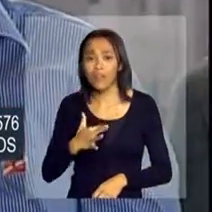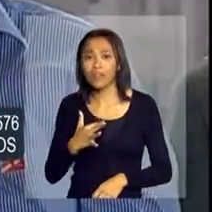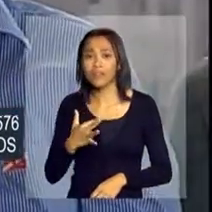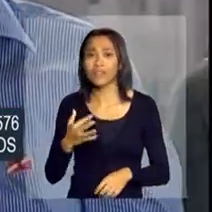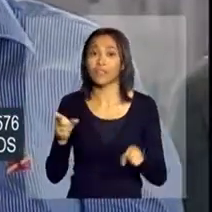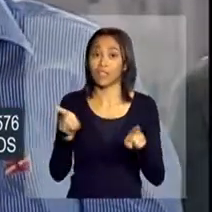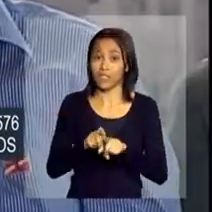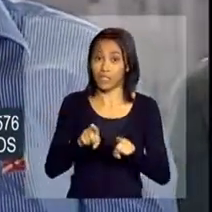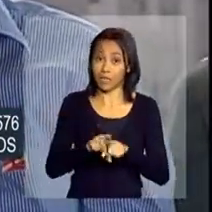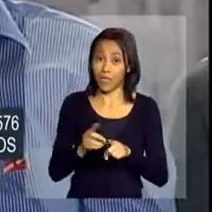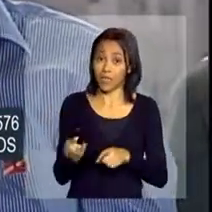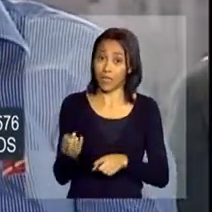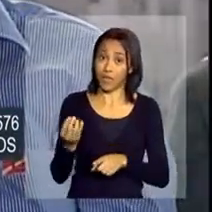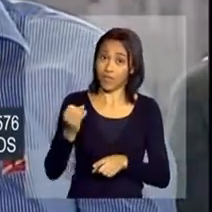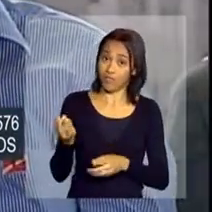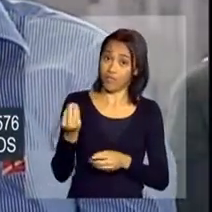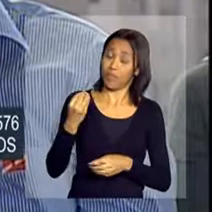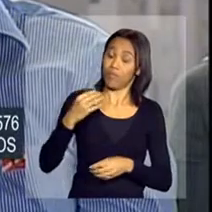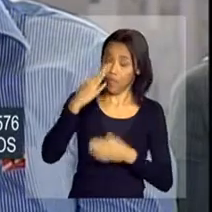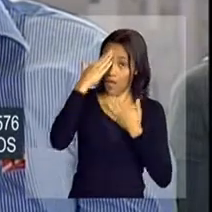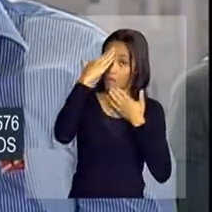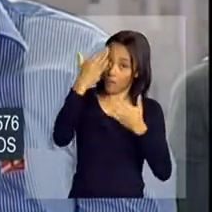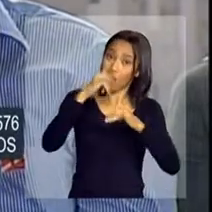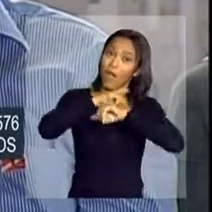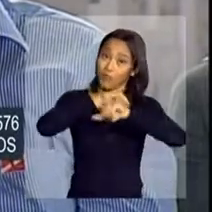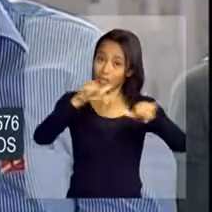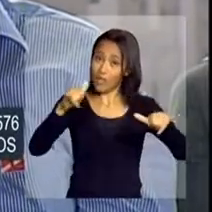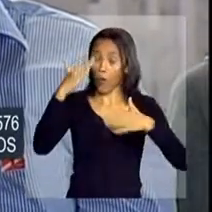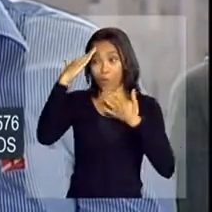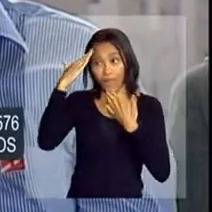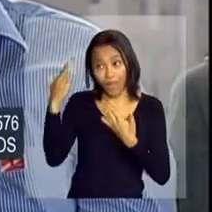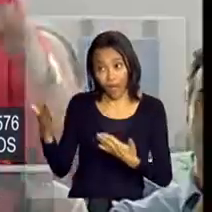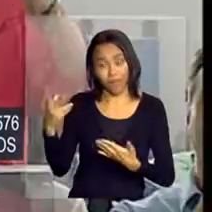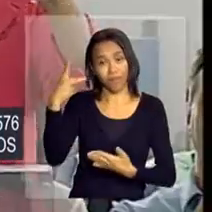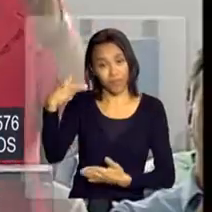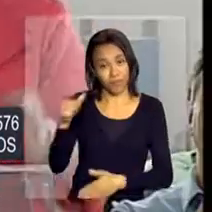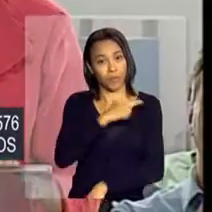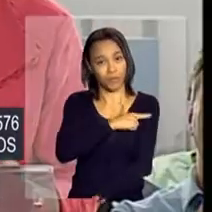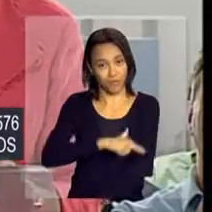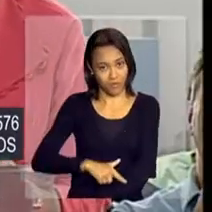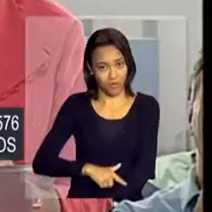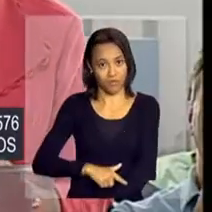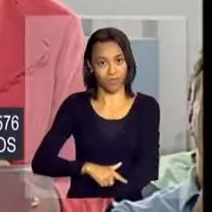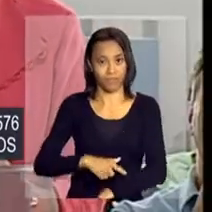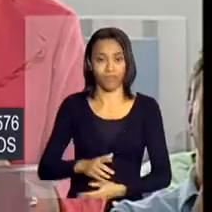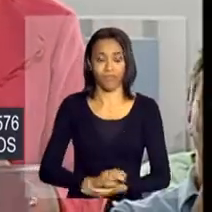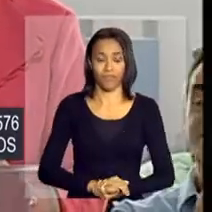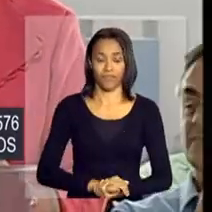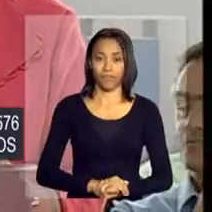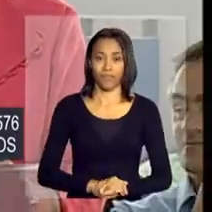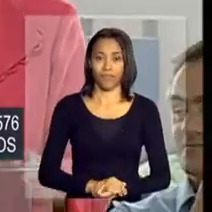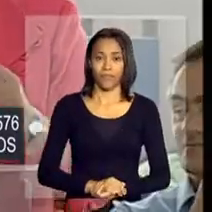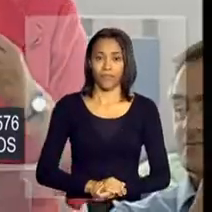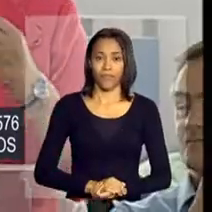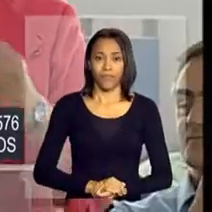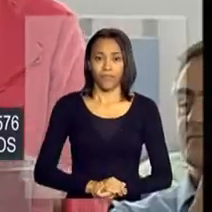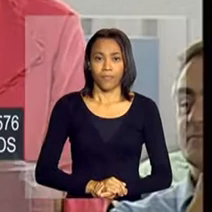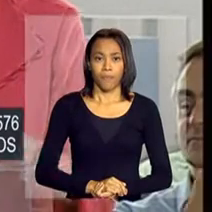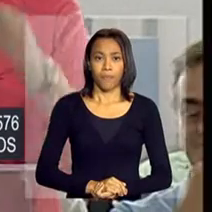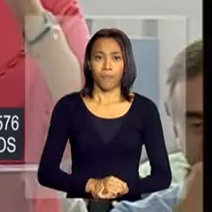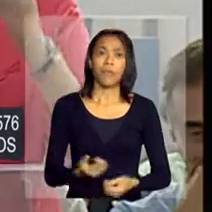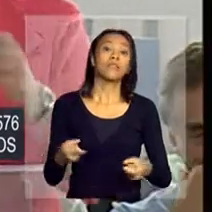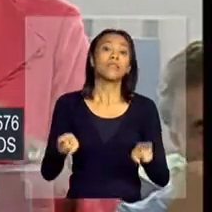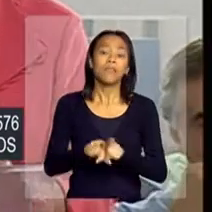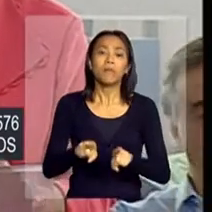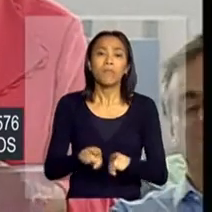para mim anunciar. Agradeço essa elegância do senhor governador. É, de